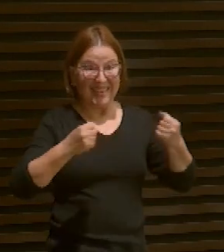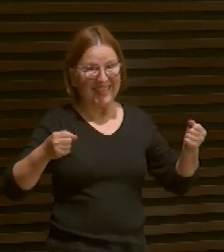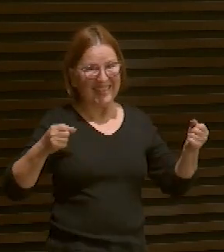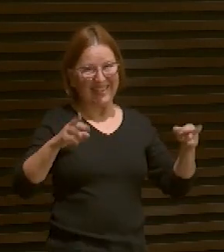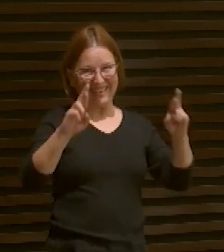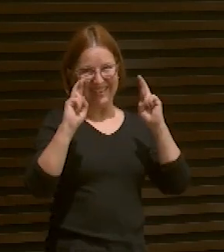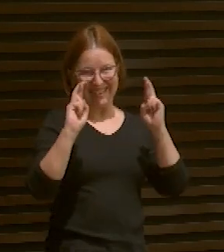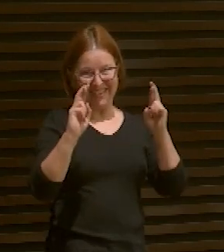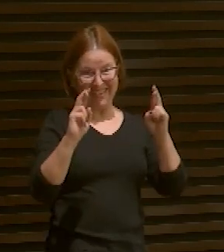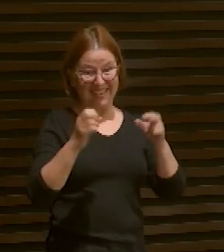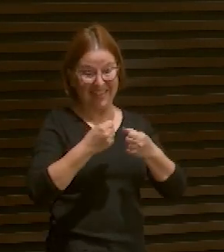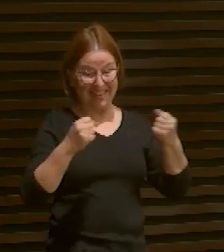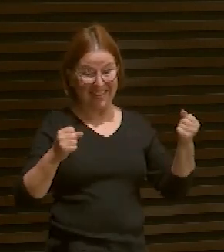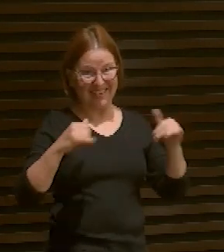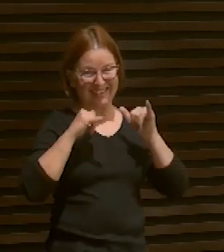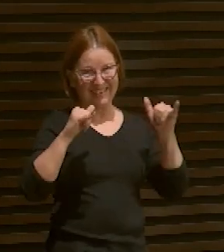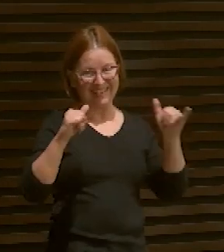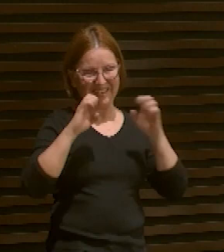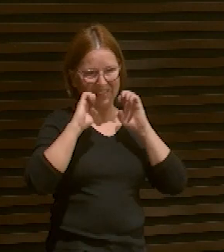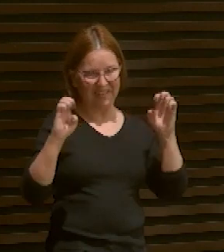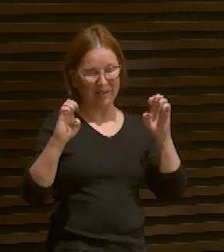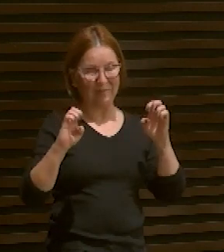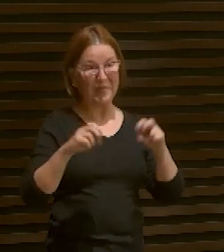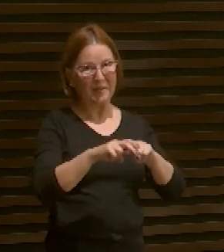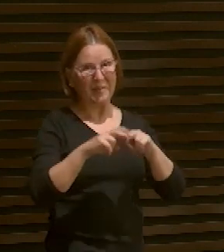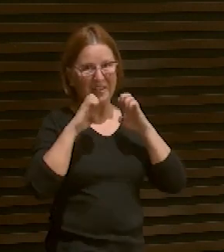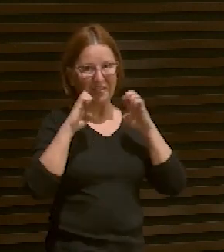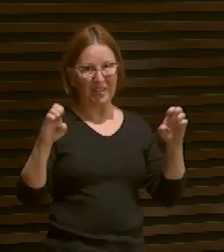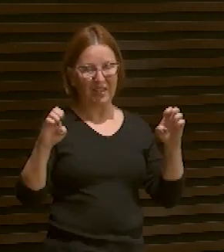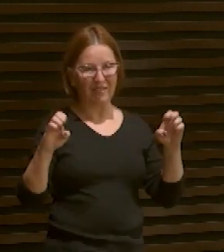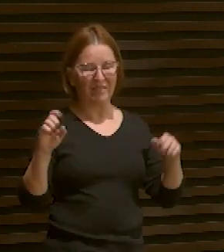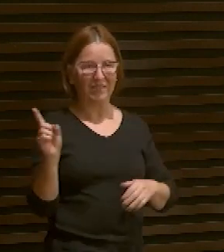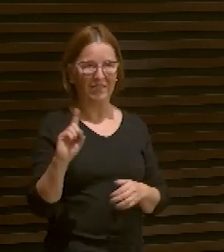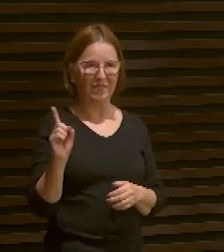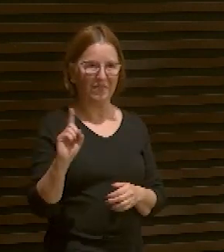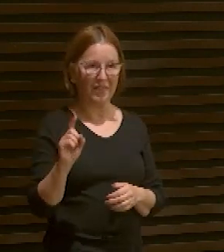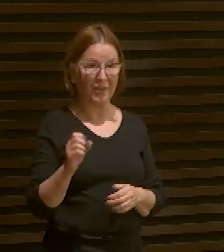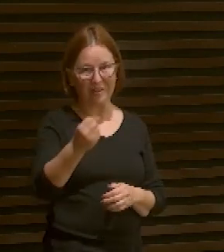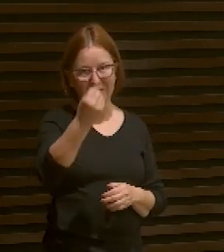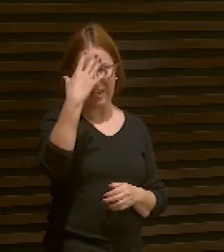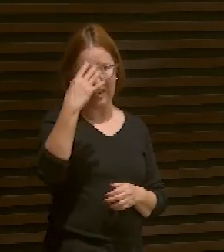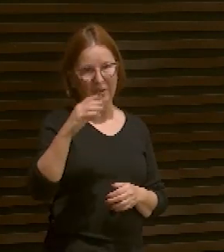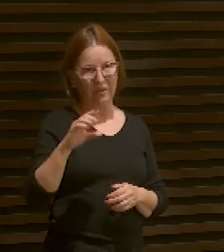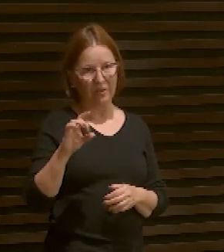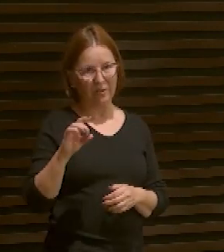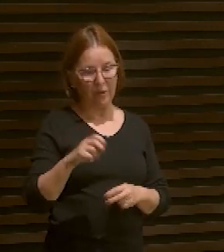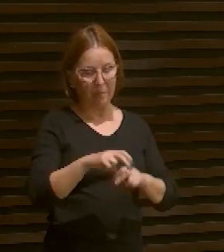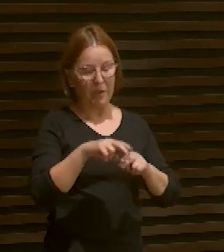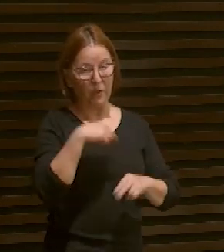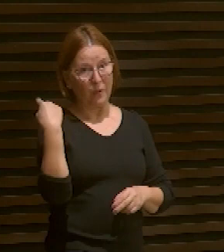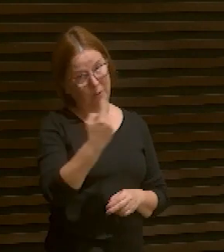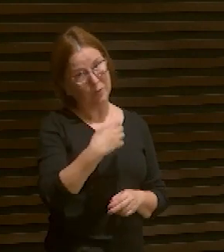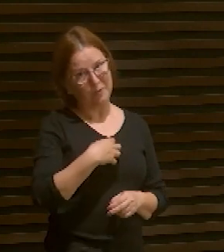grande notícia do Evangelho. Então, por isso que o Evangelho não é revelado apenas pelos nossos